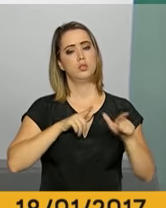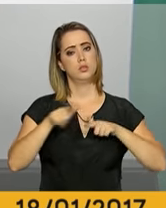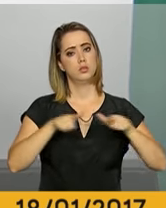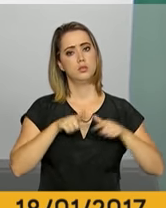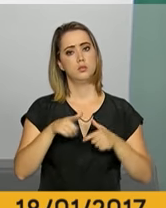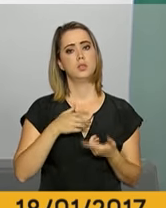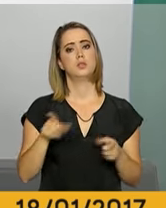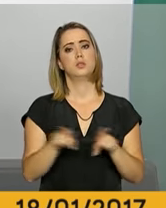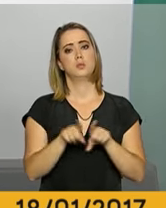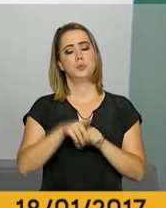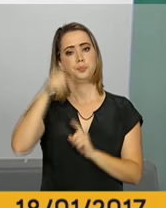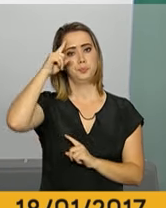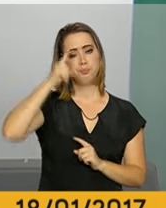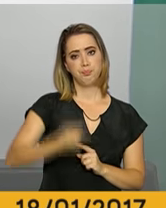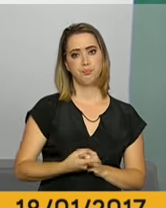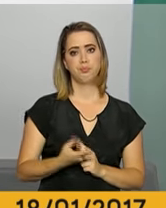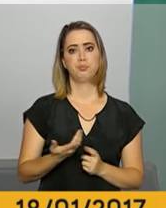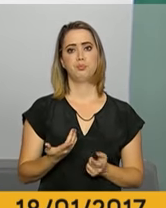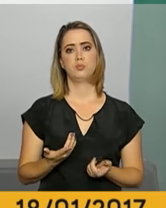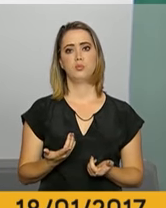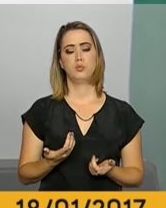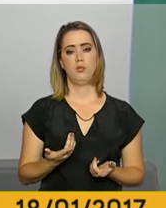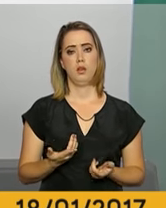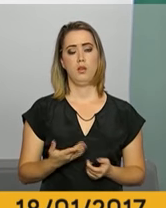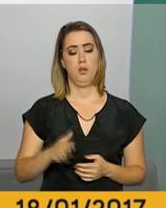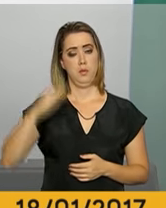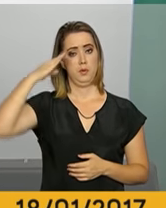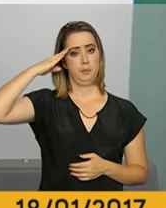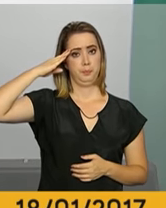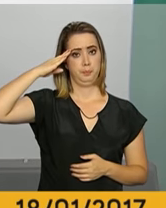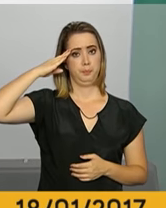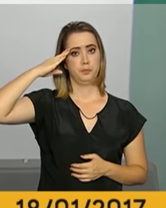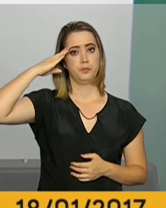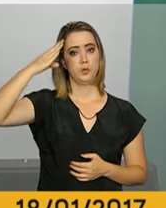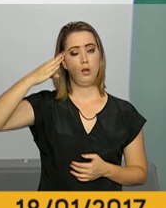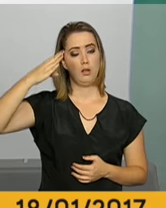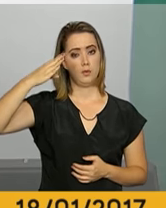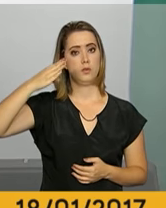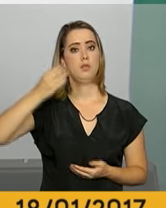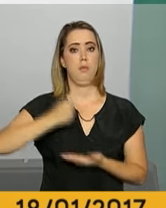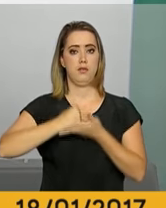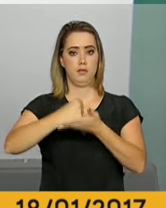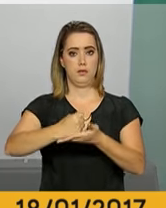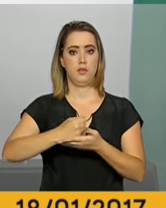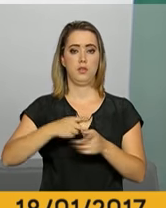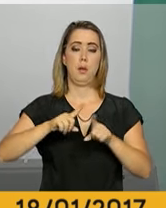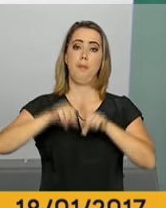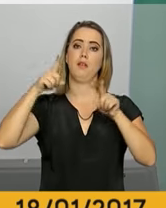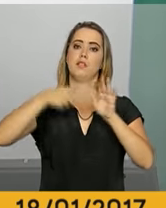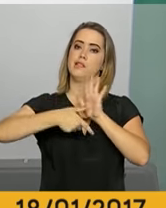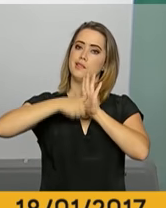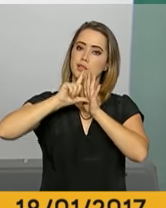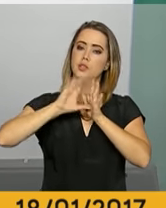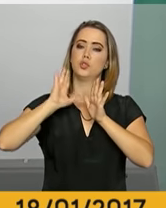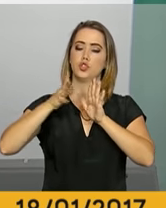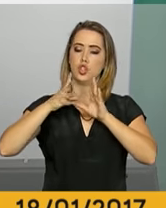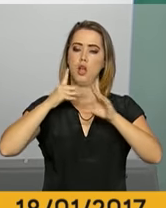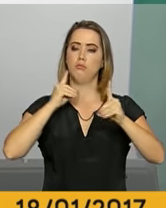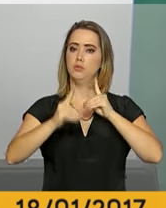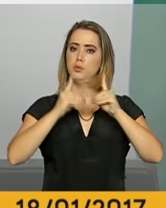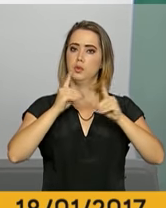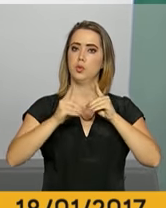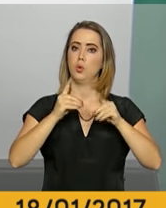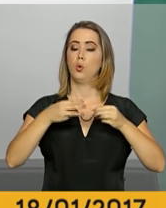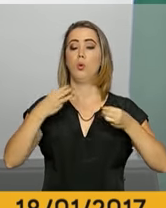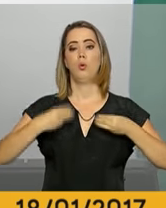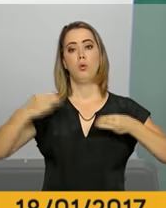essa determinação para as Forças Armadas, não sem antes, naturalmente, dialogar com a defesa,